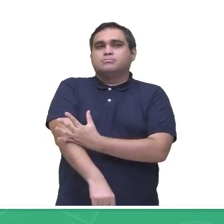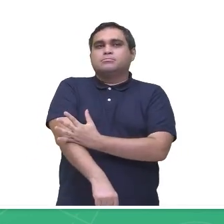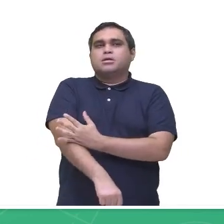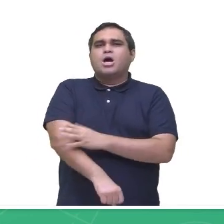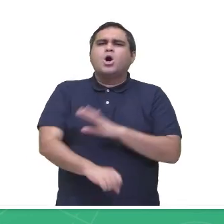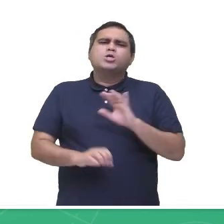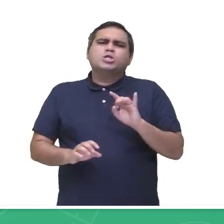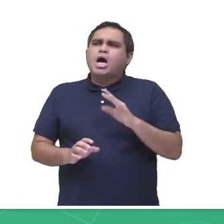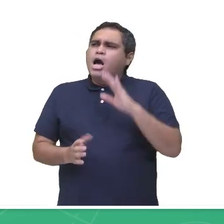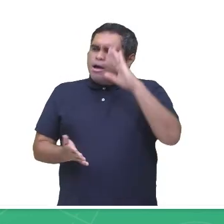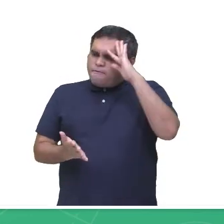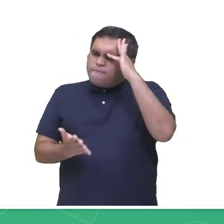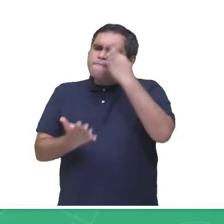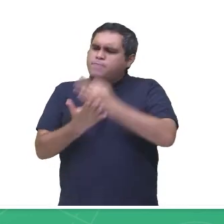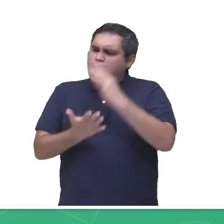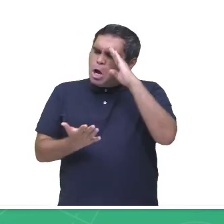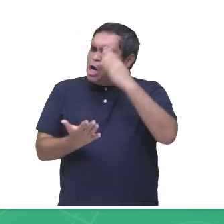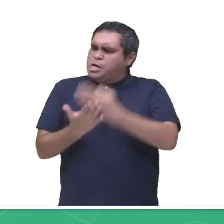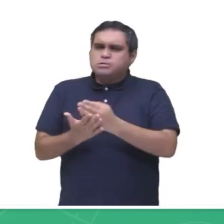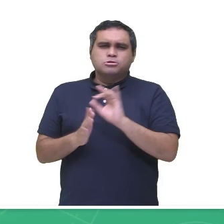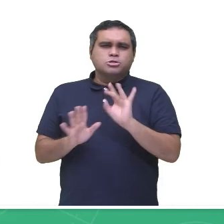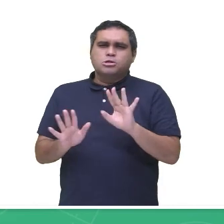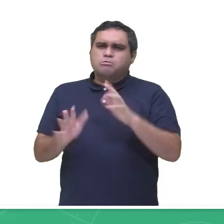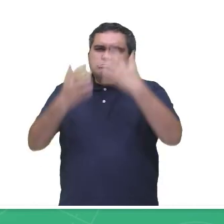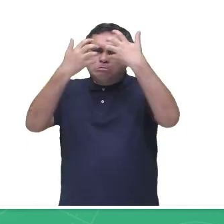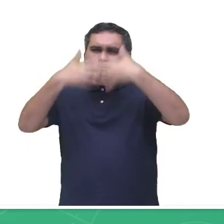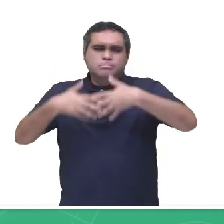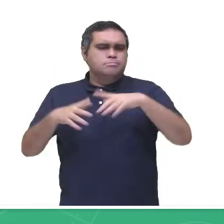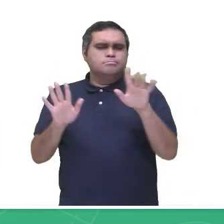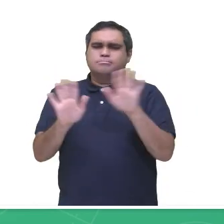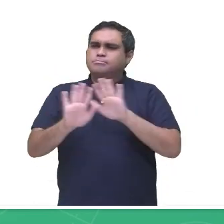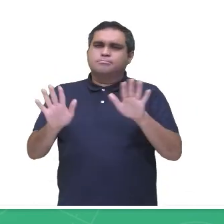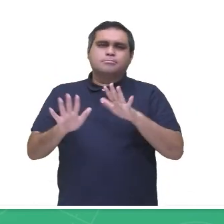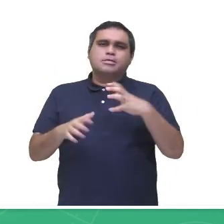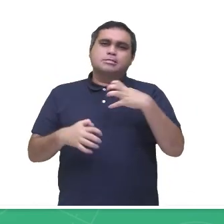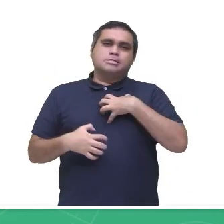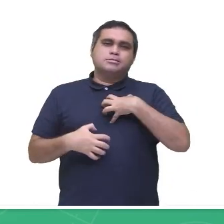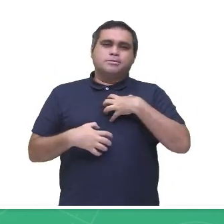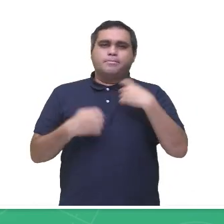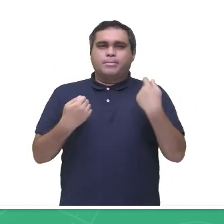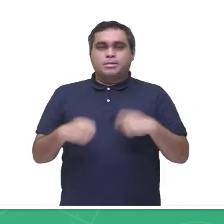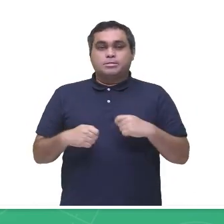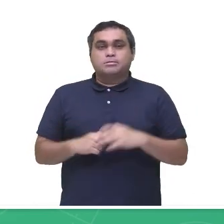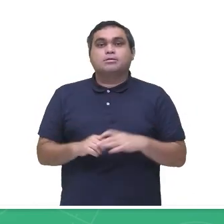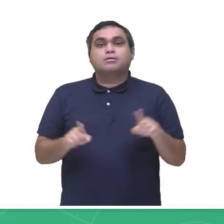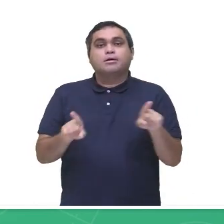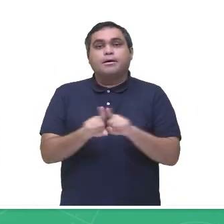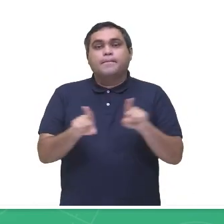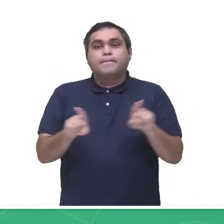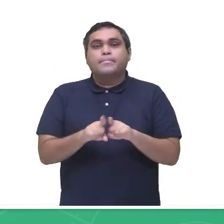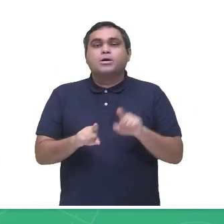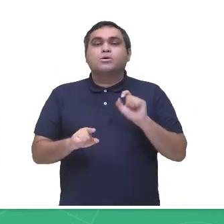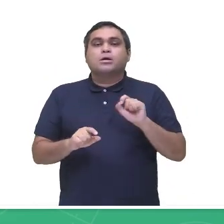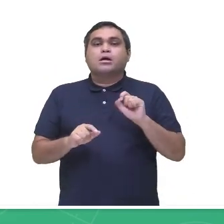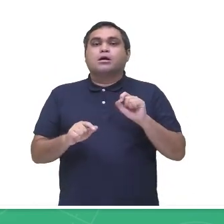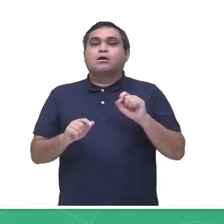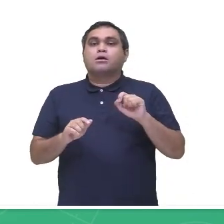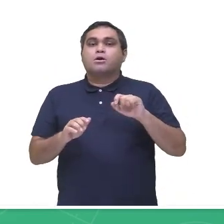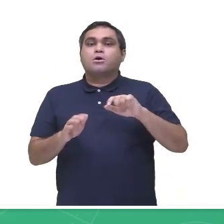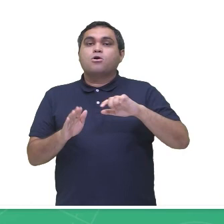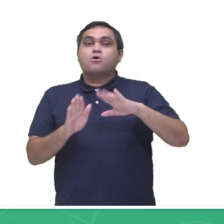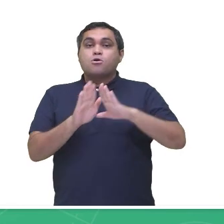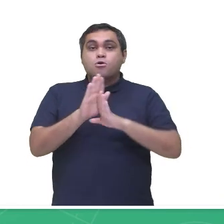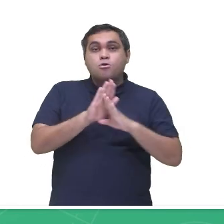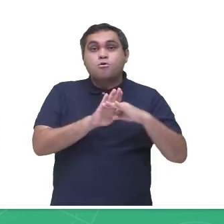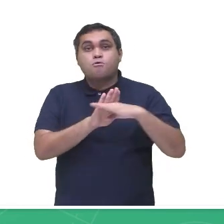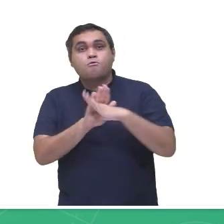pelo raciocínio, busca de efeitos decorativos e visuais através de curvas, que eu falo sempre, curvas